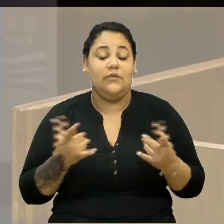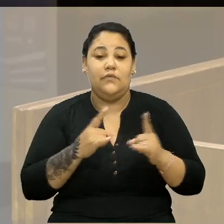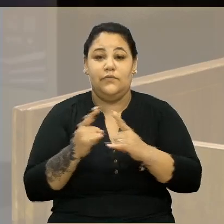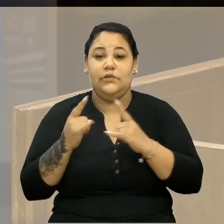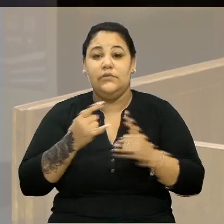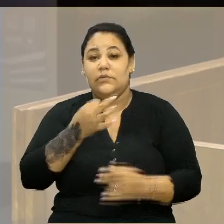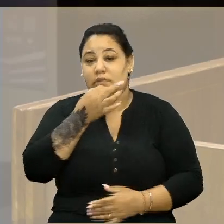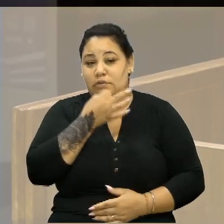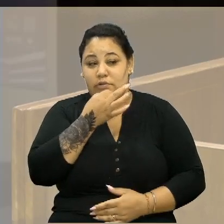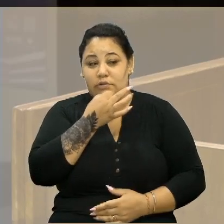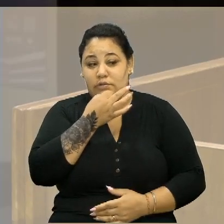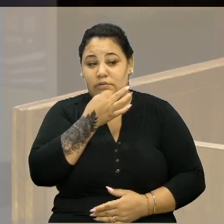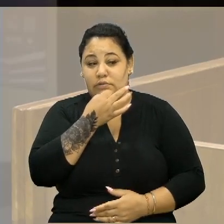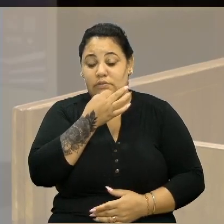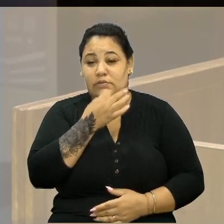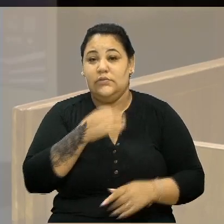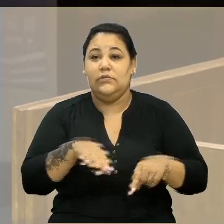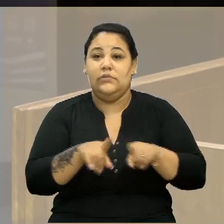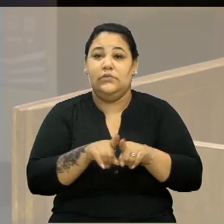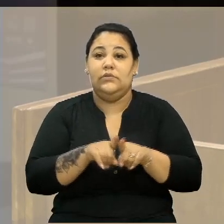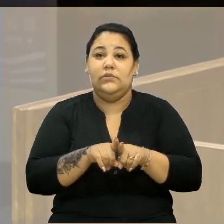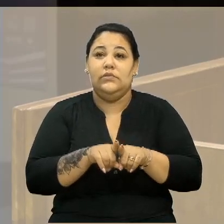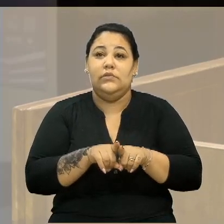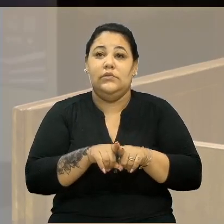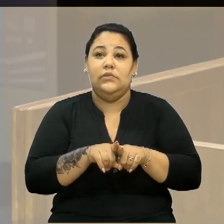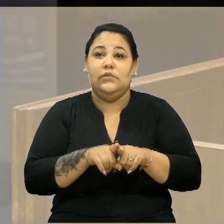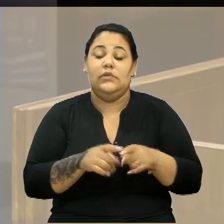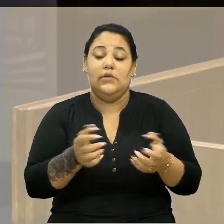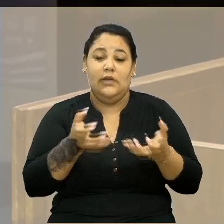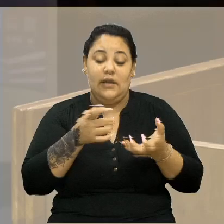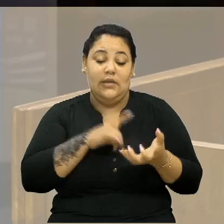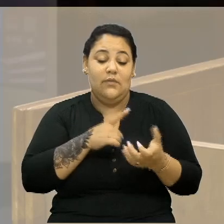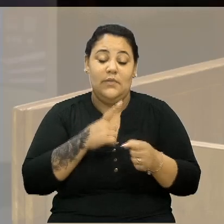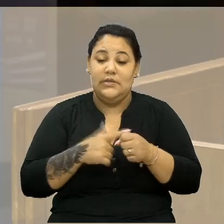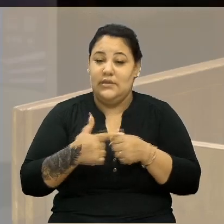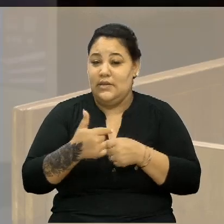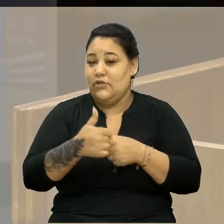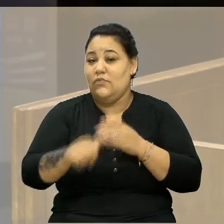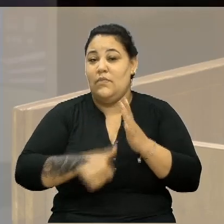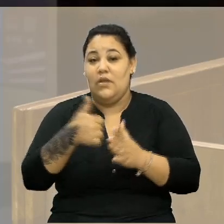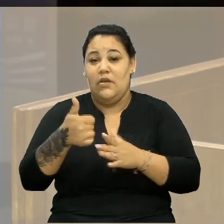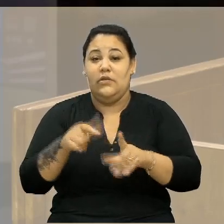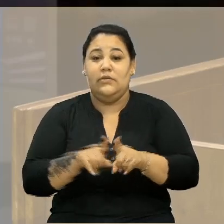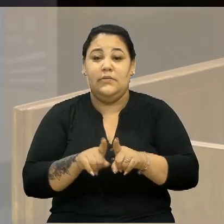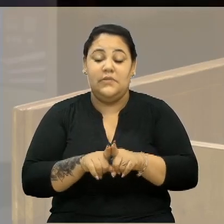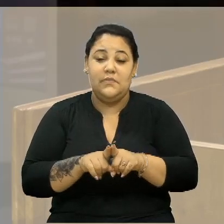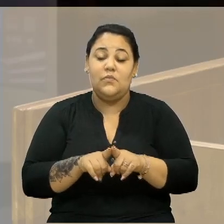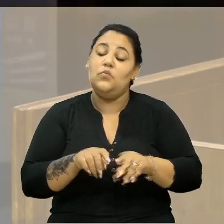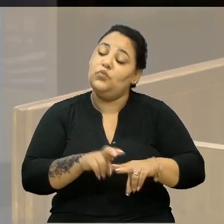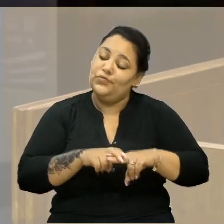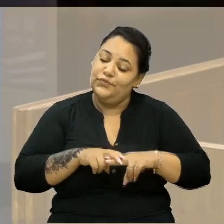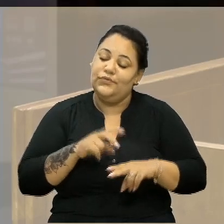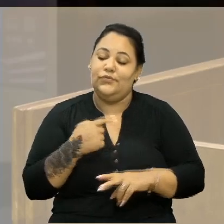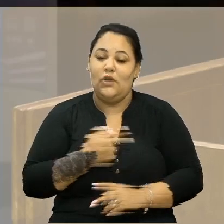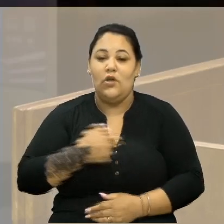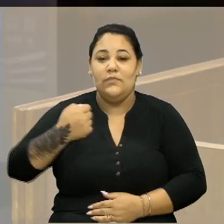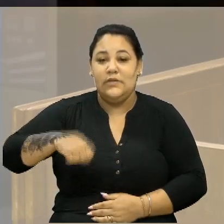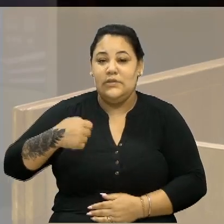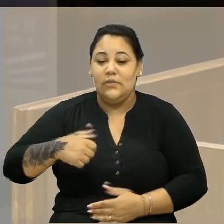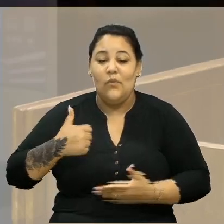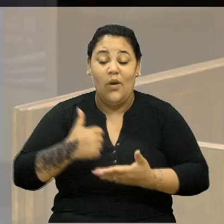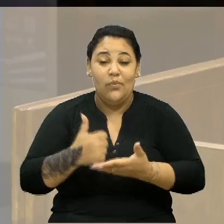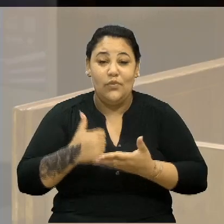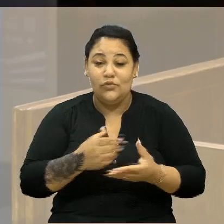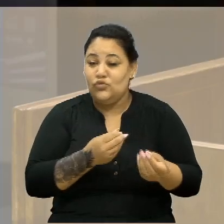tem muito a fazer, tem sonhos muito grandes, quer ter uma cidade muito melhor. Portanto, nós precisamos de todos vocês. Não